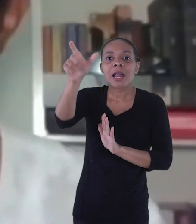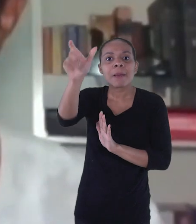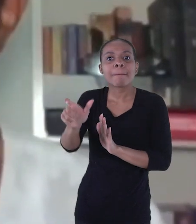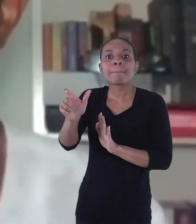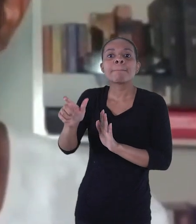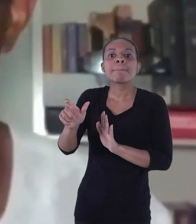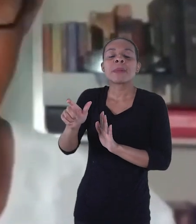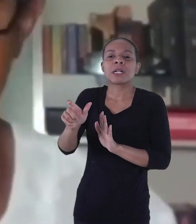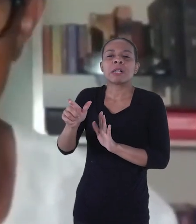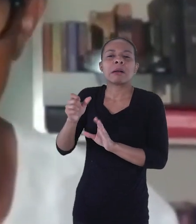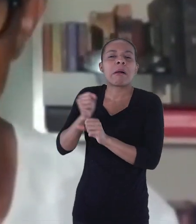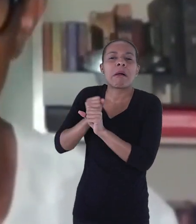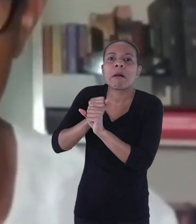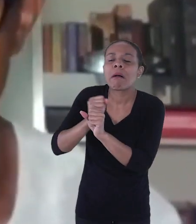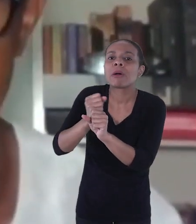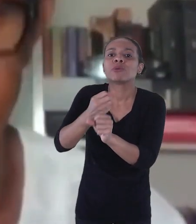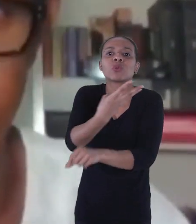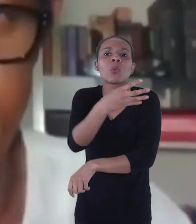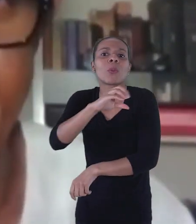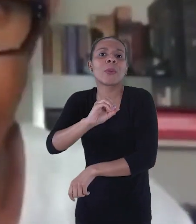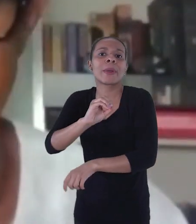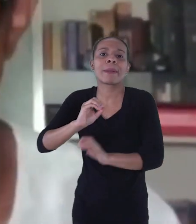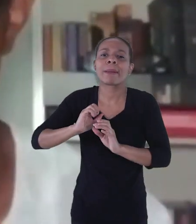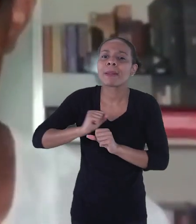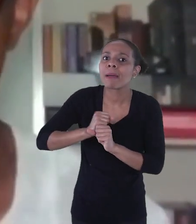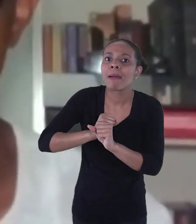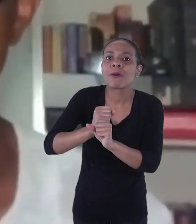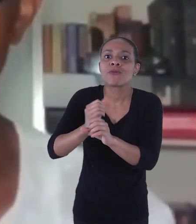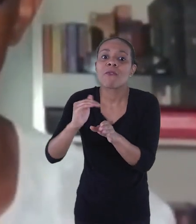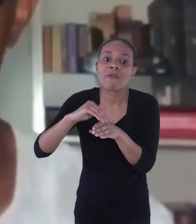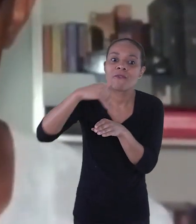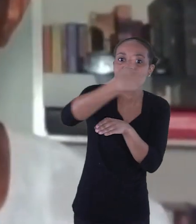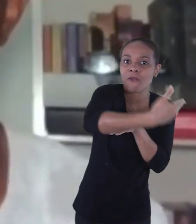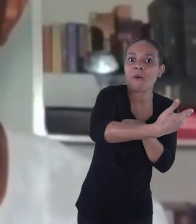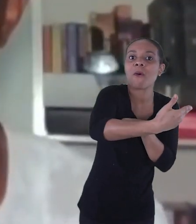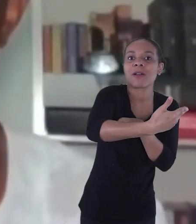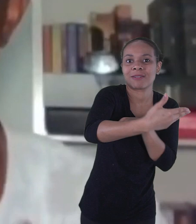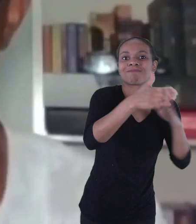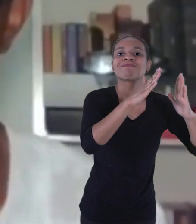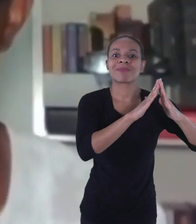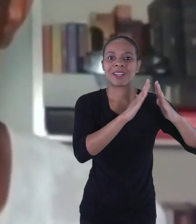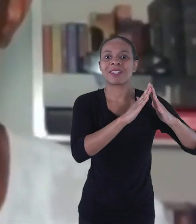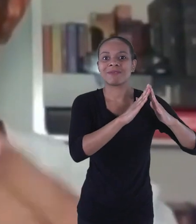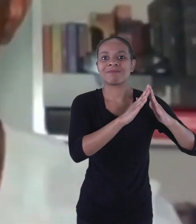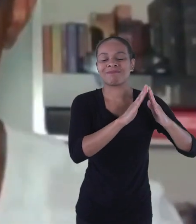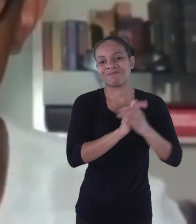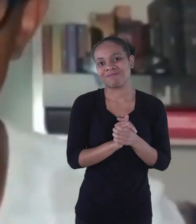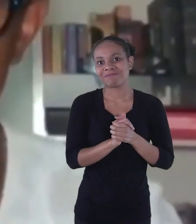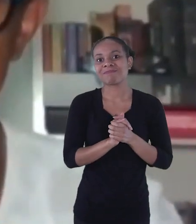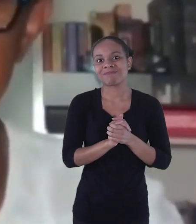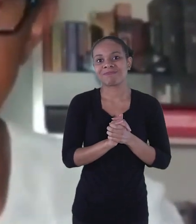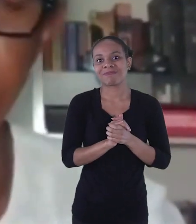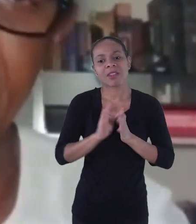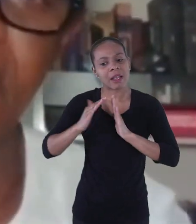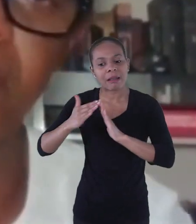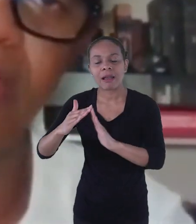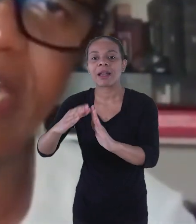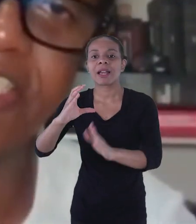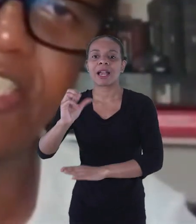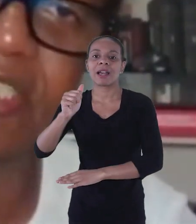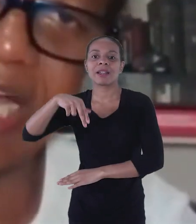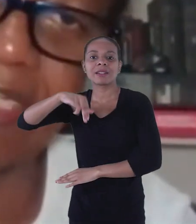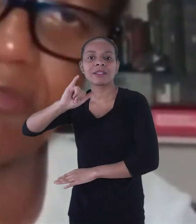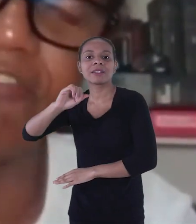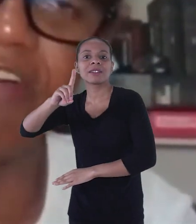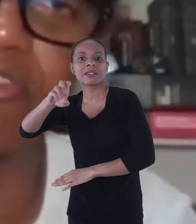Então, isso quer dizer que ela morou 40 anos fora da favela do Canindé. Então, não era possível deixar a Carolina